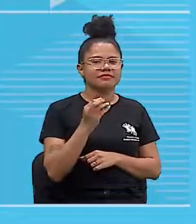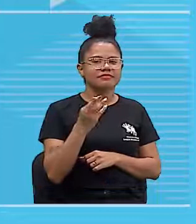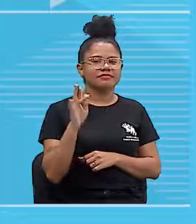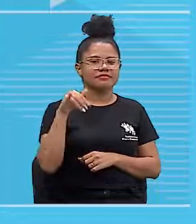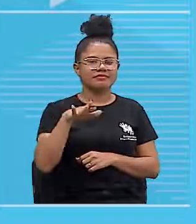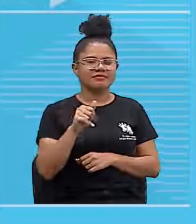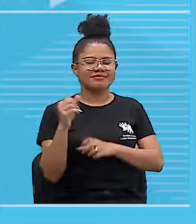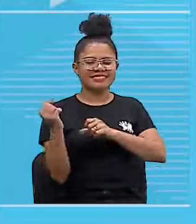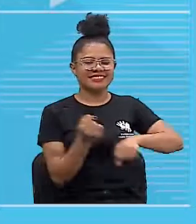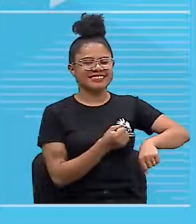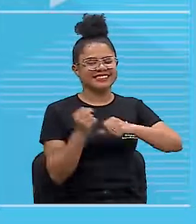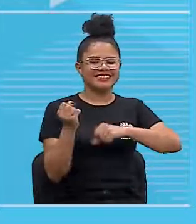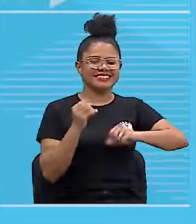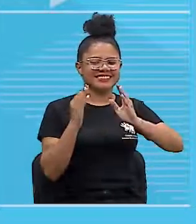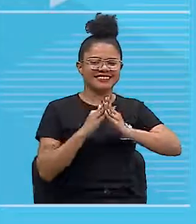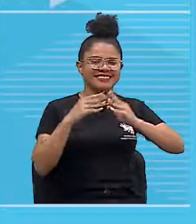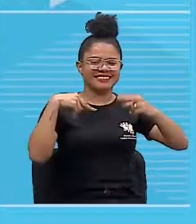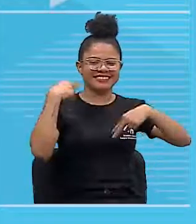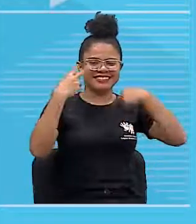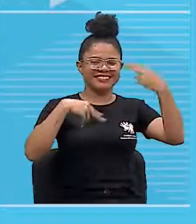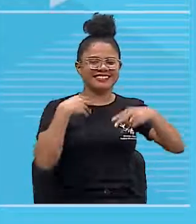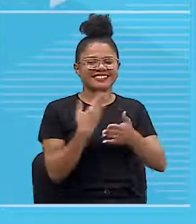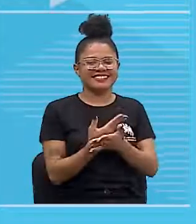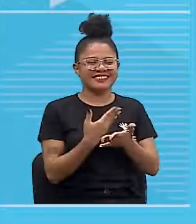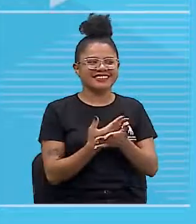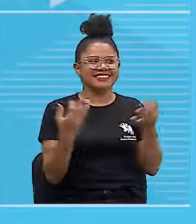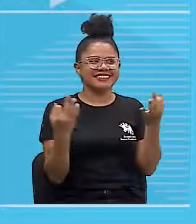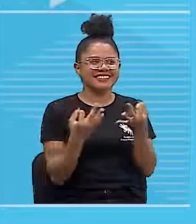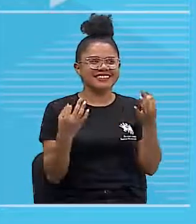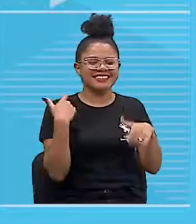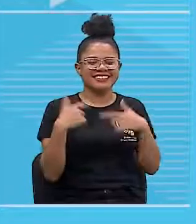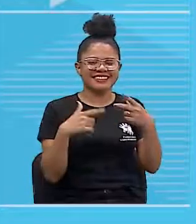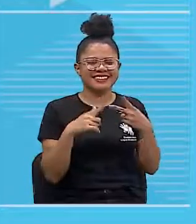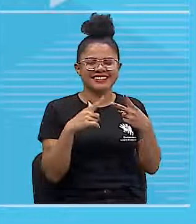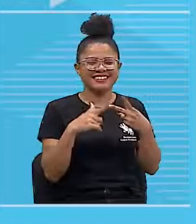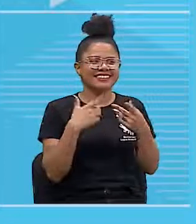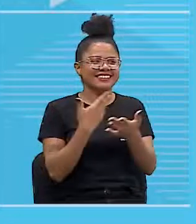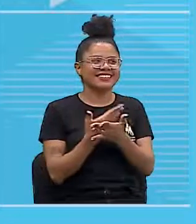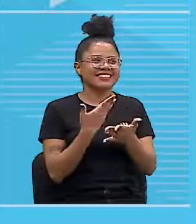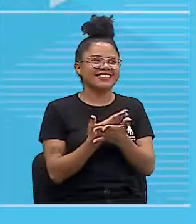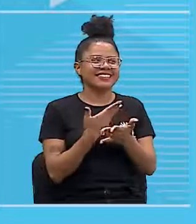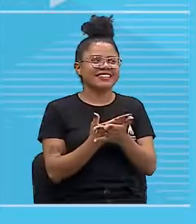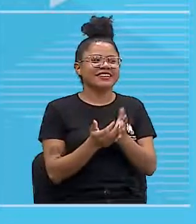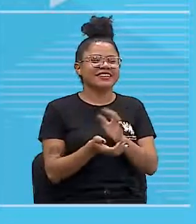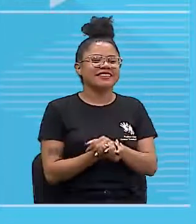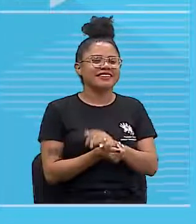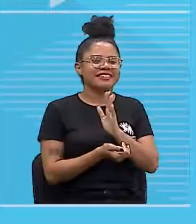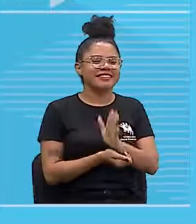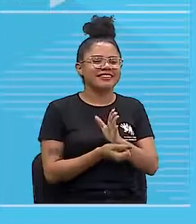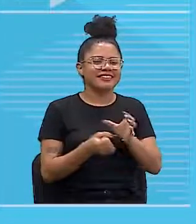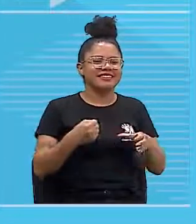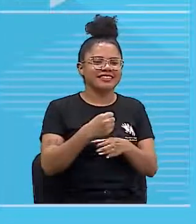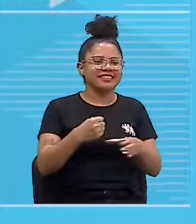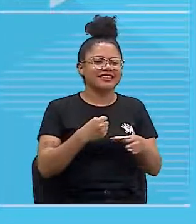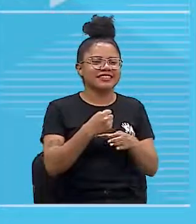assistindo Mal olha essa Adriana é multiuso trabalha estuda daqui a pouco faz o almoço